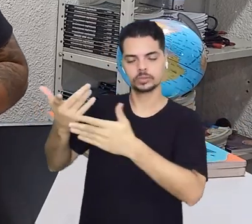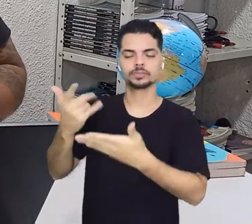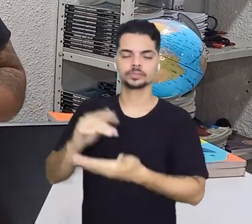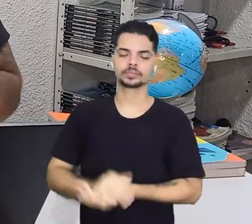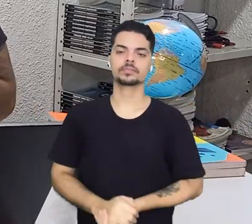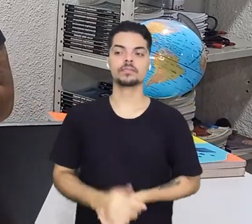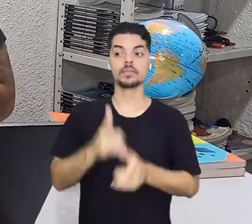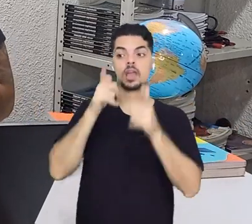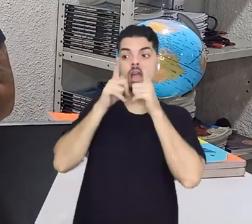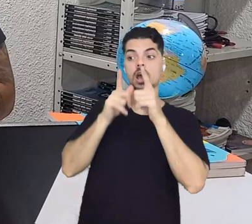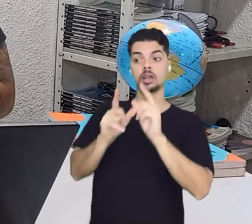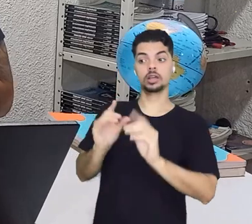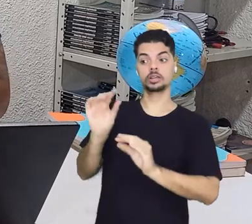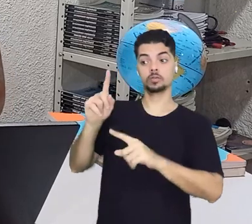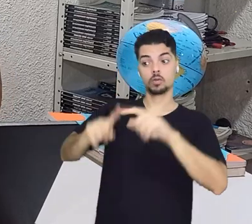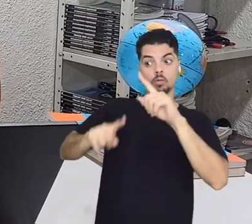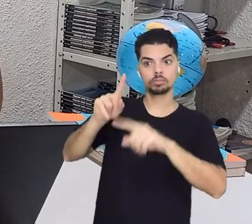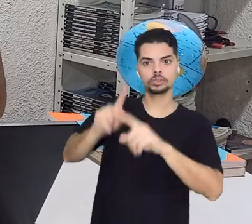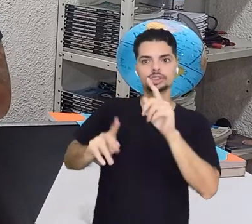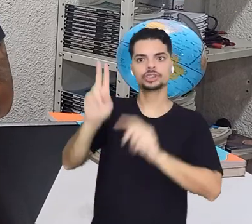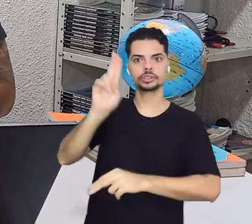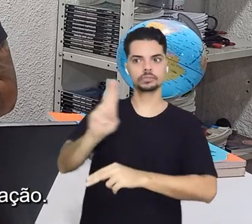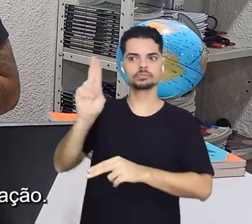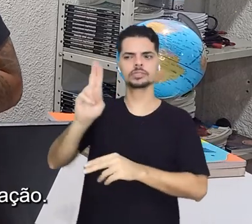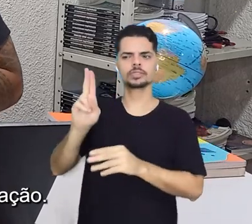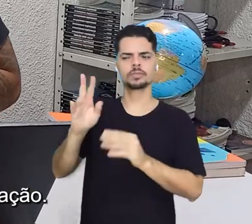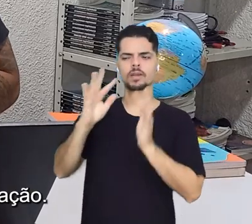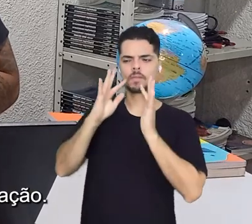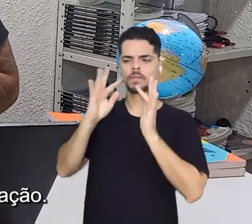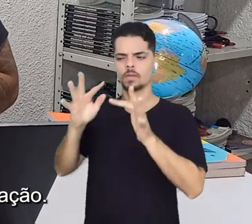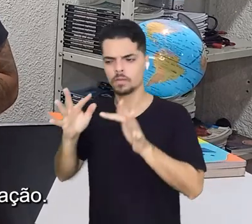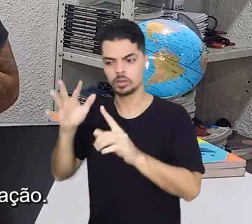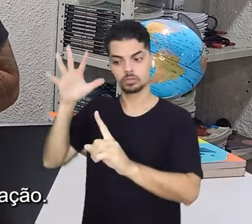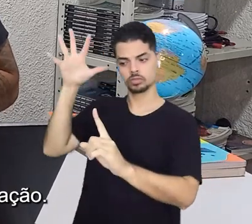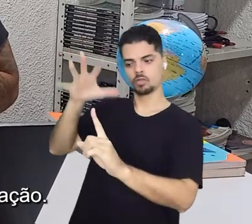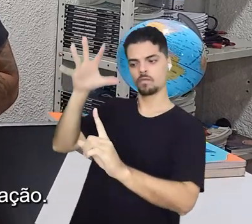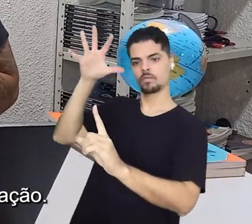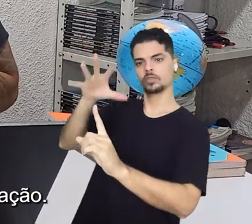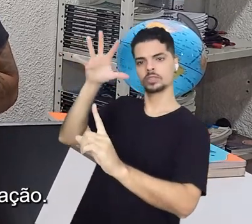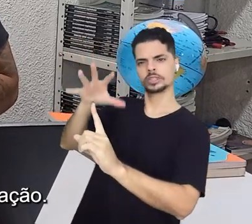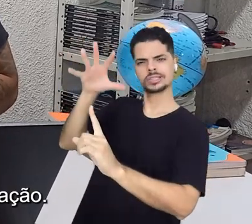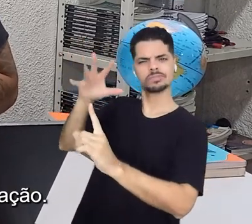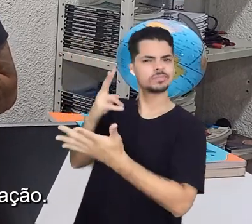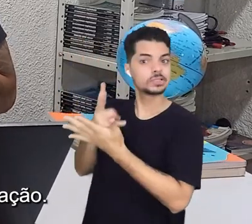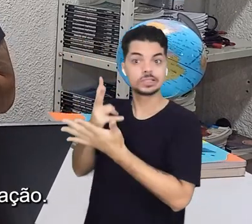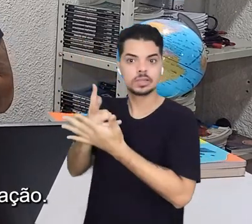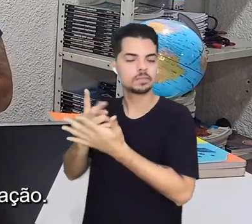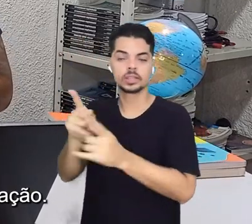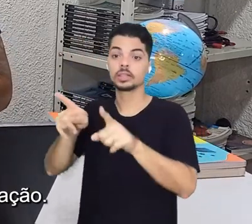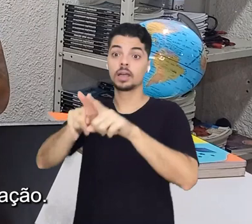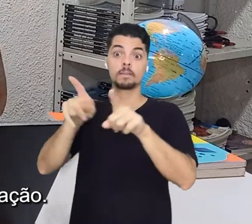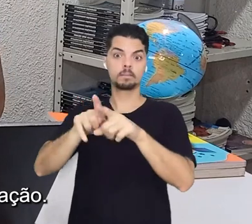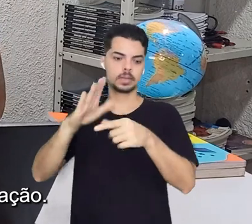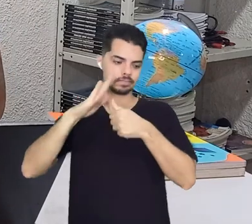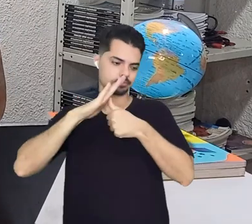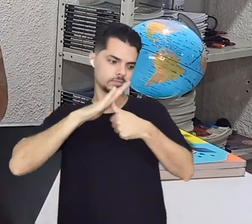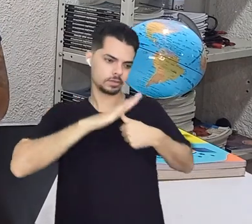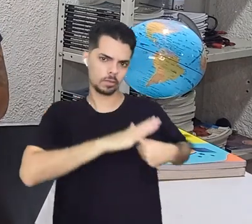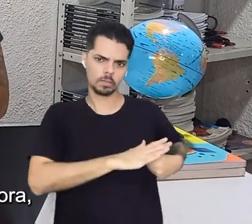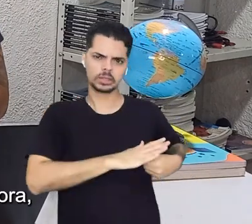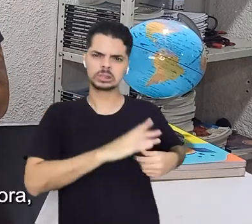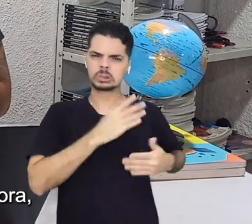uma ferramenta de controle e também a língua como uma ferramenta de opressão e